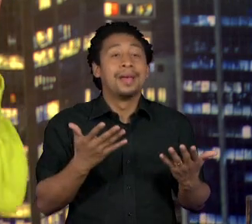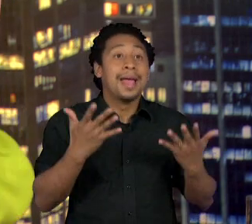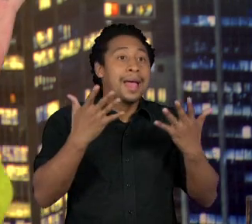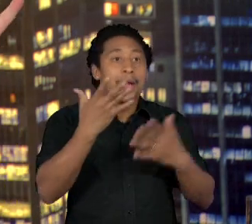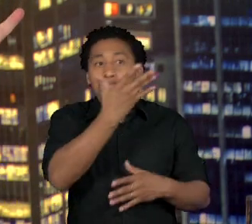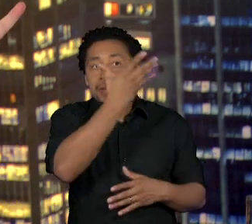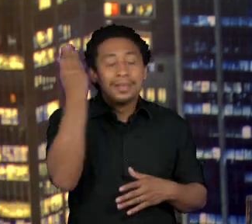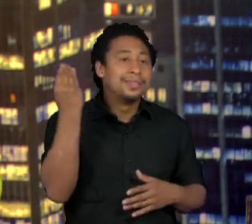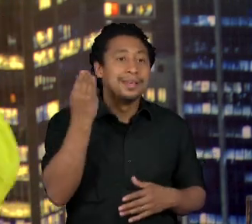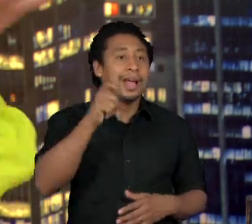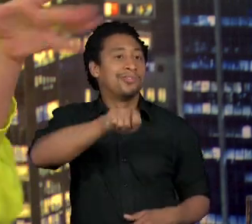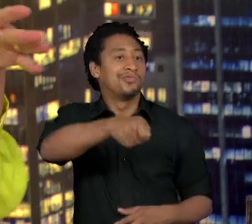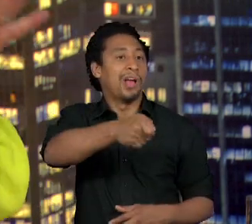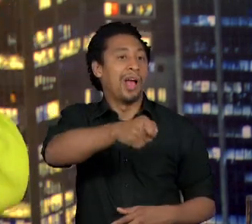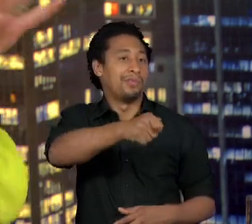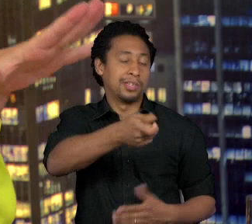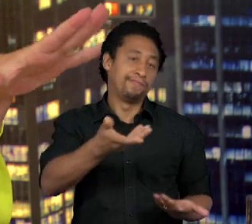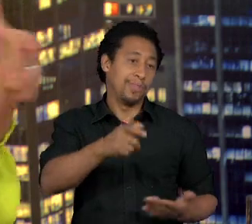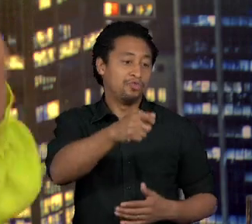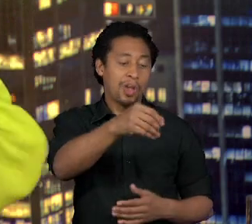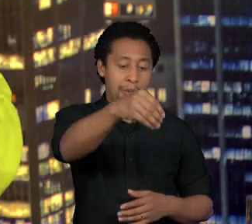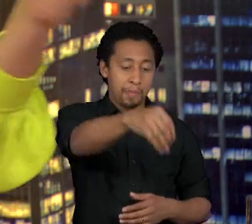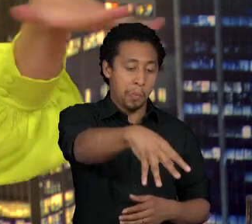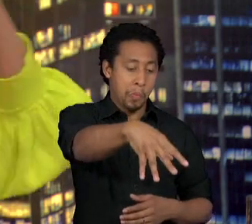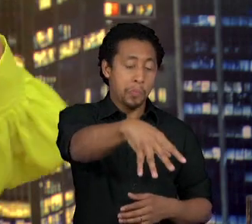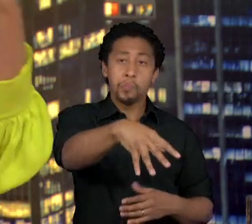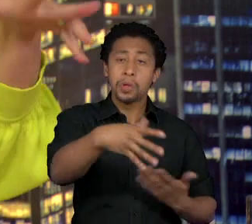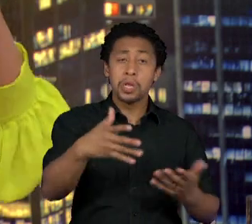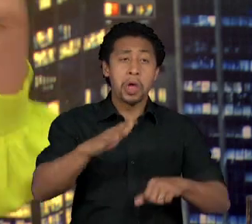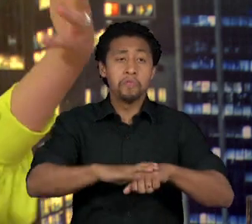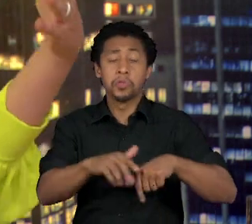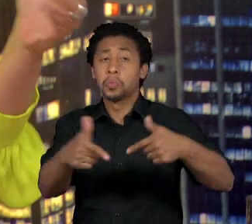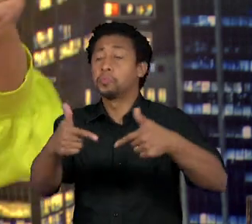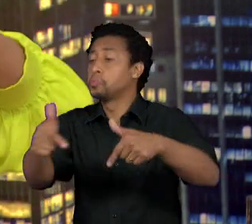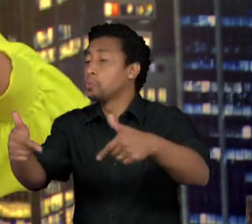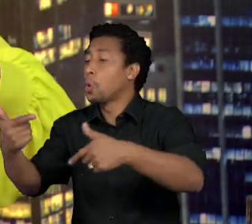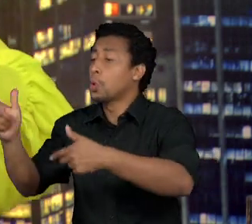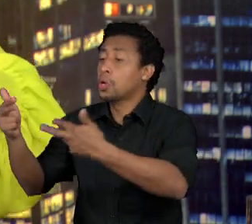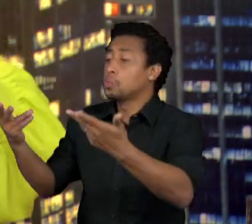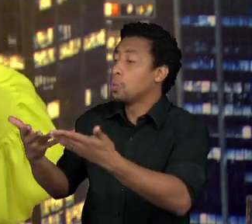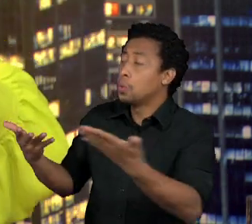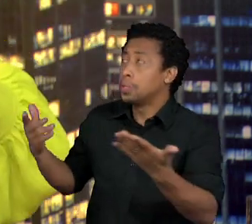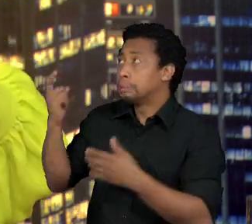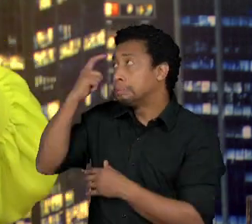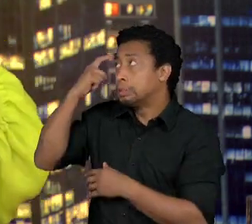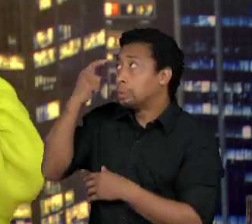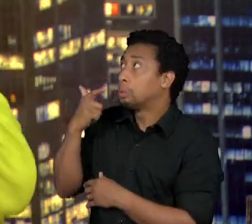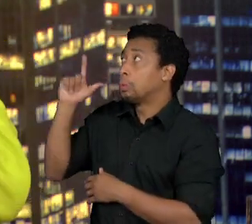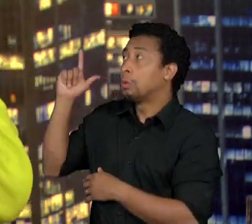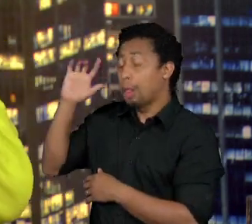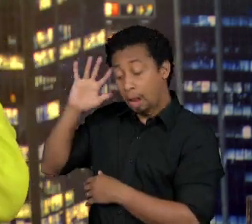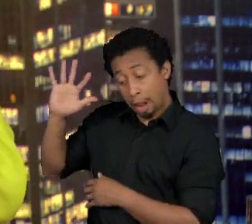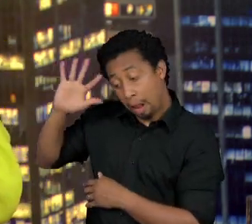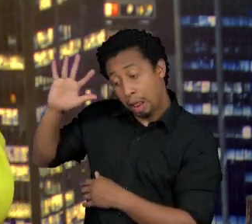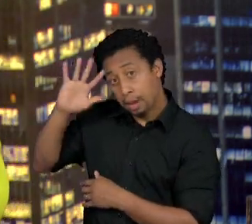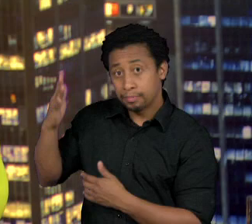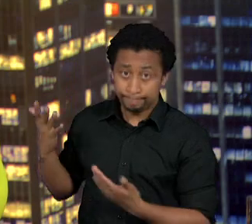coloquei a minha chave, porque eu larguei em algum lugar e não me dei conta, estava fazendo 1000 coisas ao mesmo tempo, estava pensando em uma outra coisa, e muitas